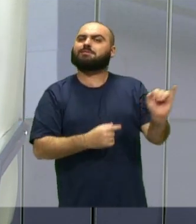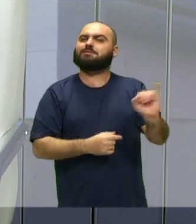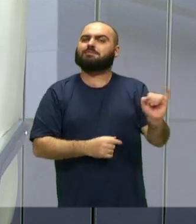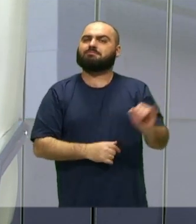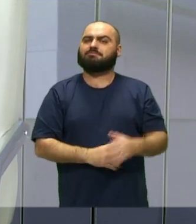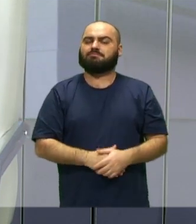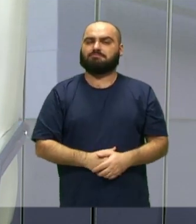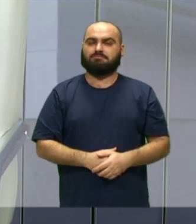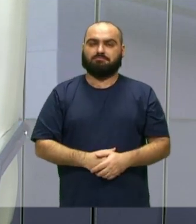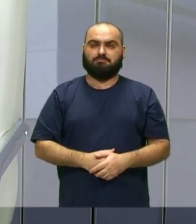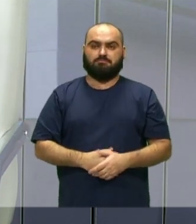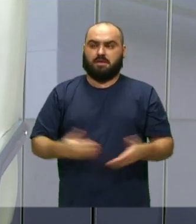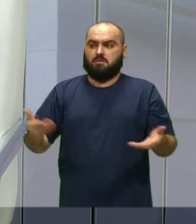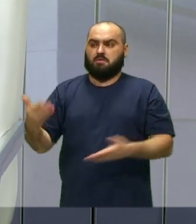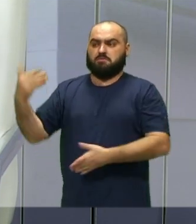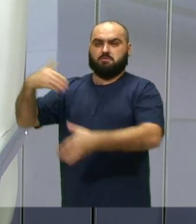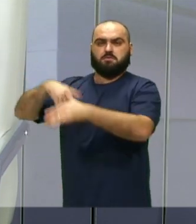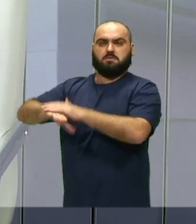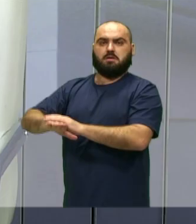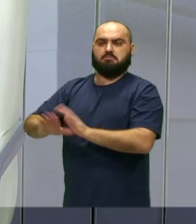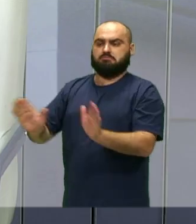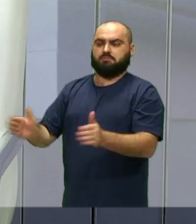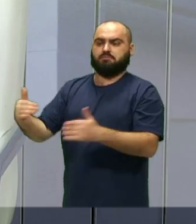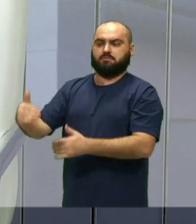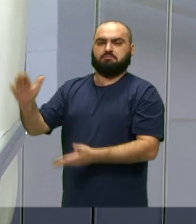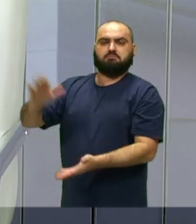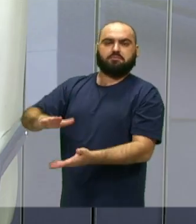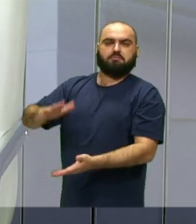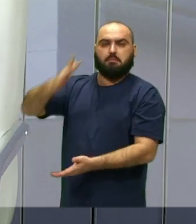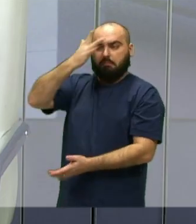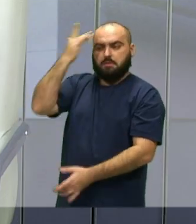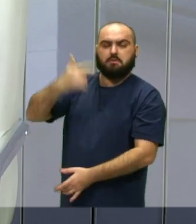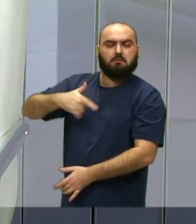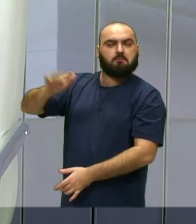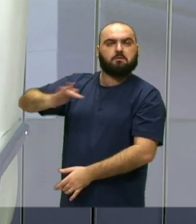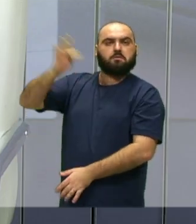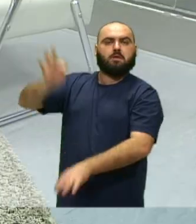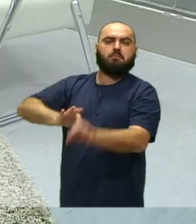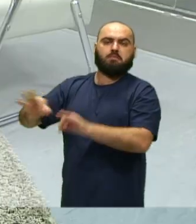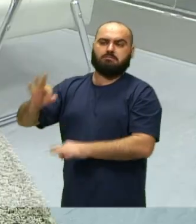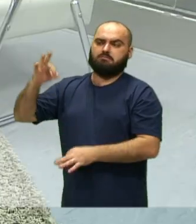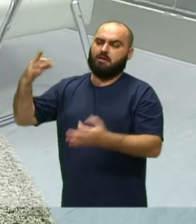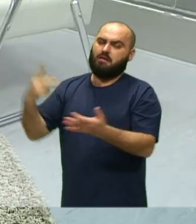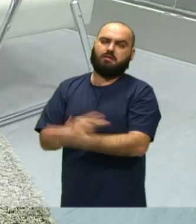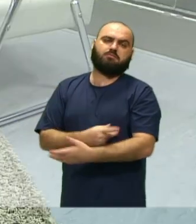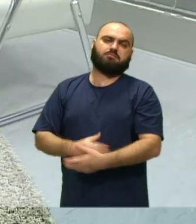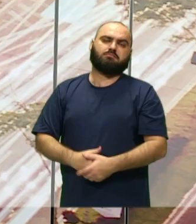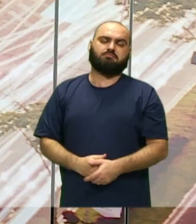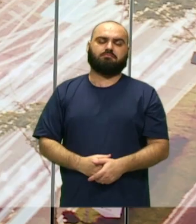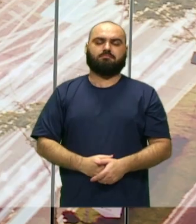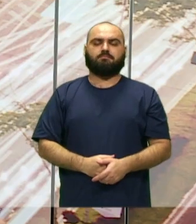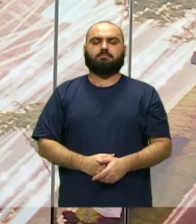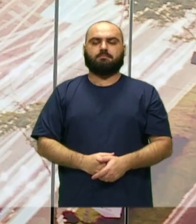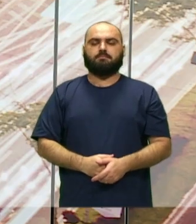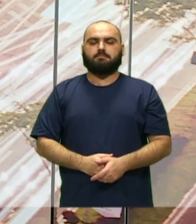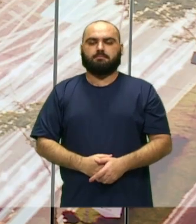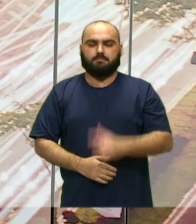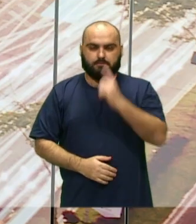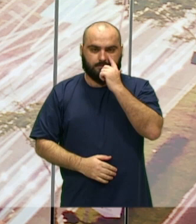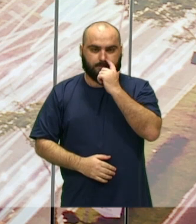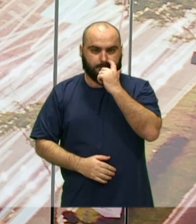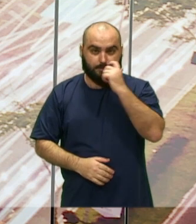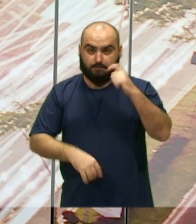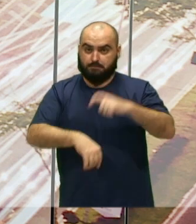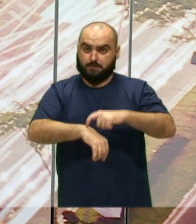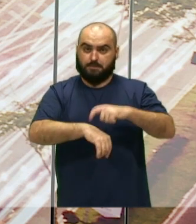Agora, esconder tudo numa caixa e deixar lá para alguém arrumar, não está certo. É sobre isso que eu estou falando. Vereadora, momento histórico para